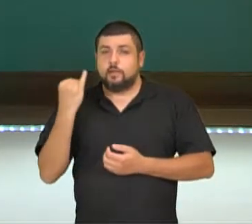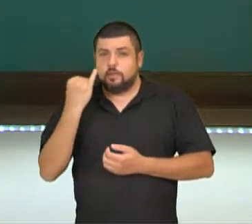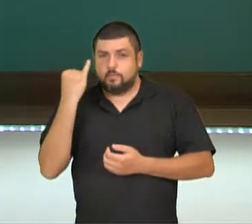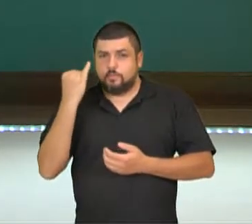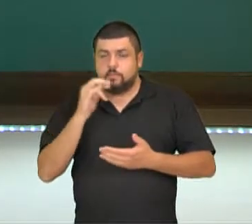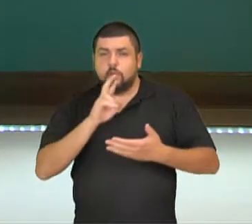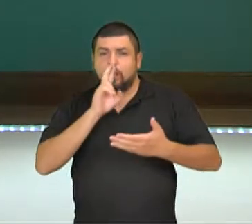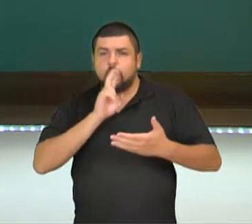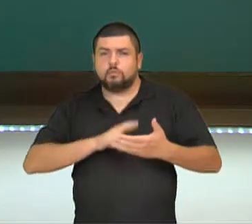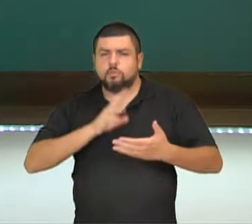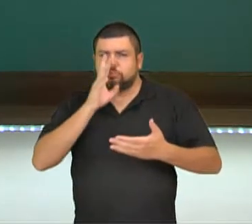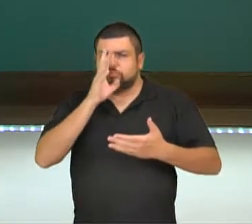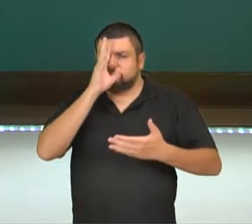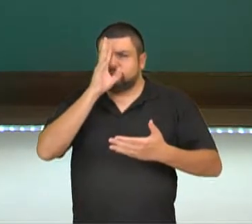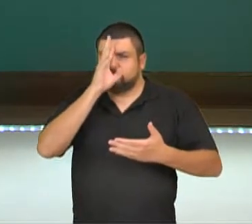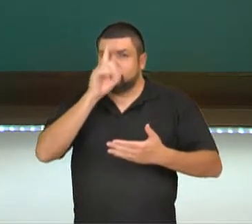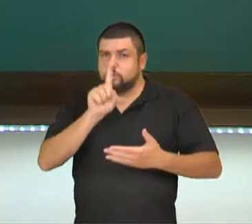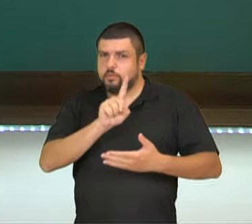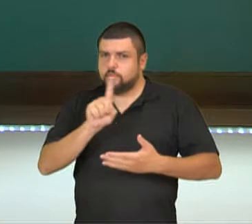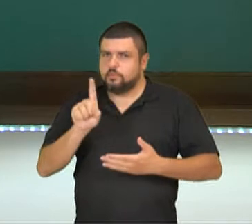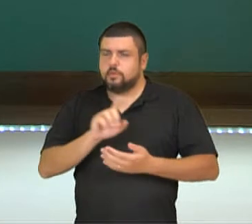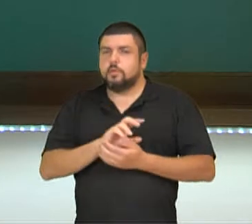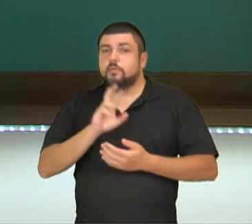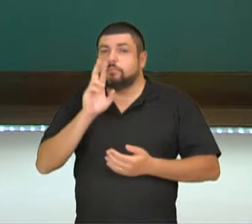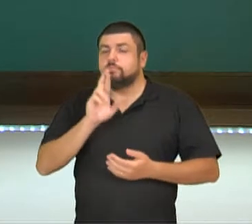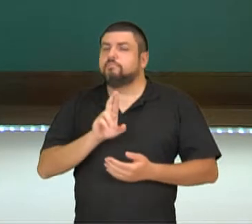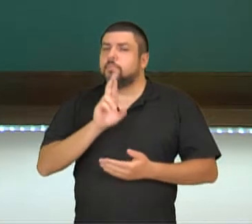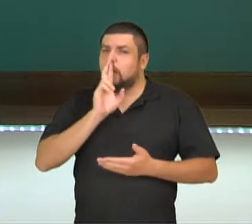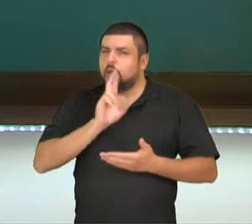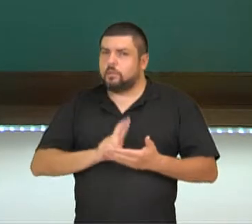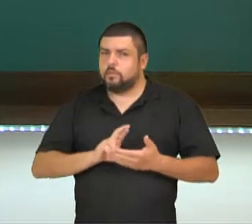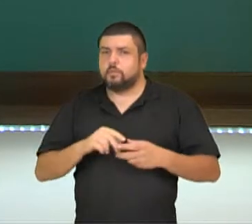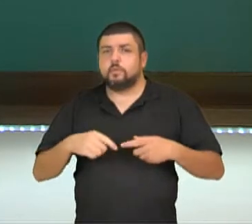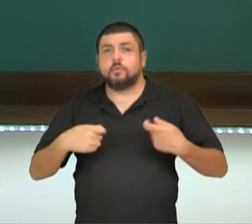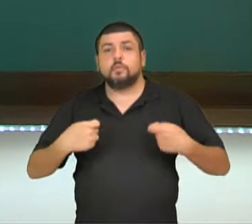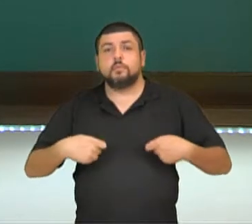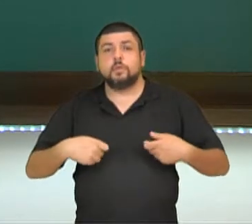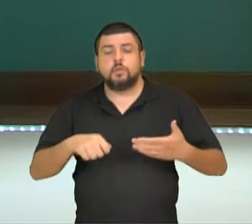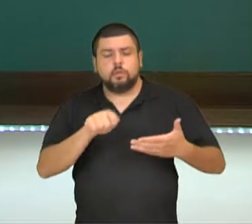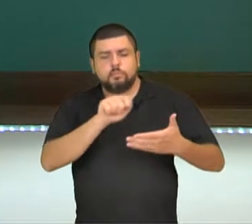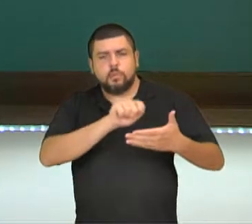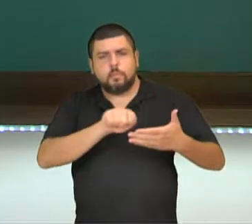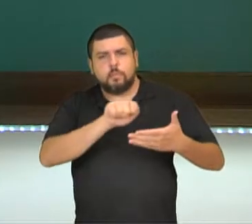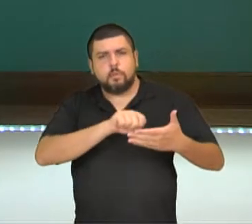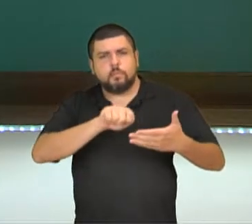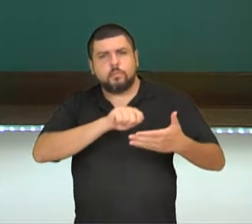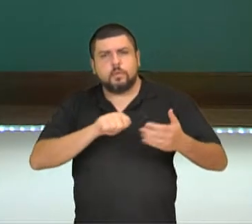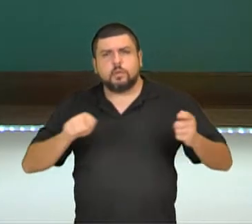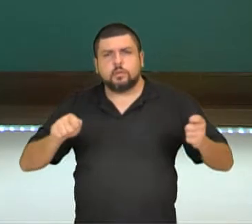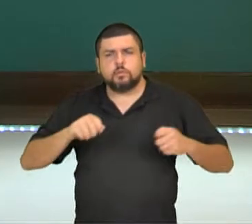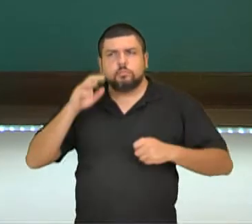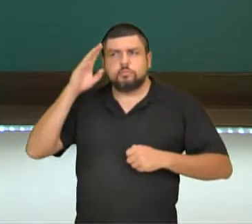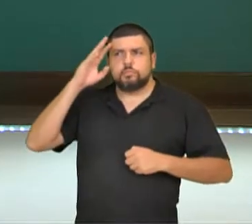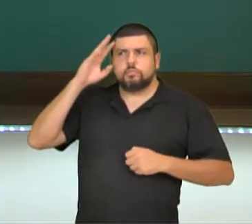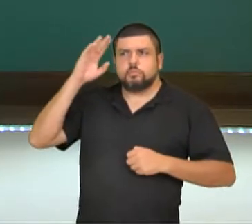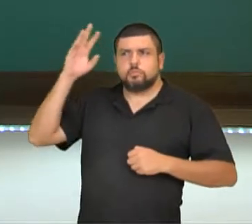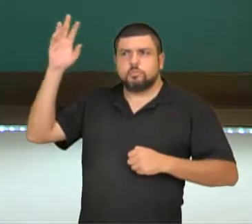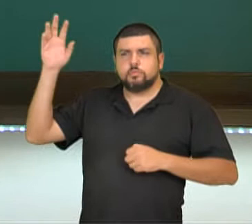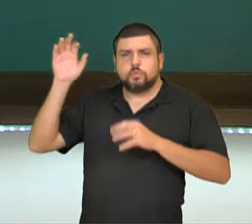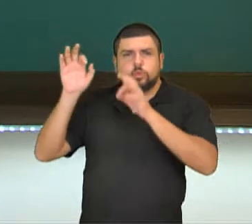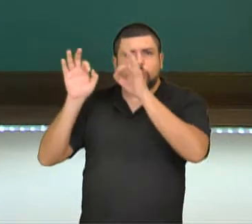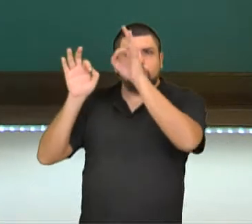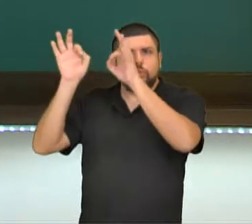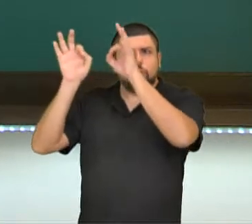cumprir tabela aqui, né, pessoal? Importante que a sua resposta seja para que você consiga organizar o seu pensamento por escrito, que o